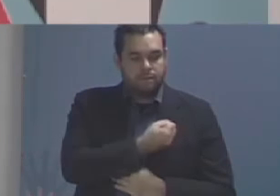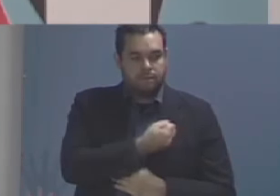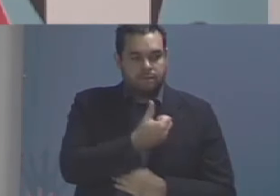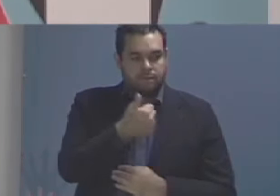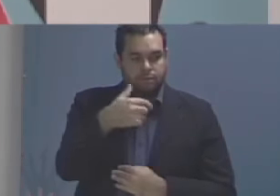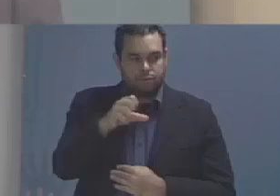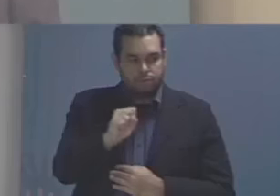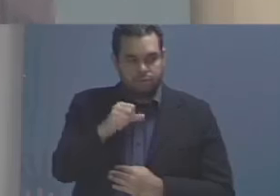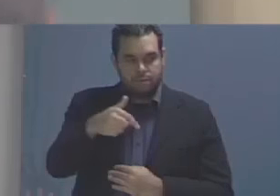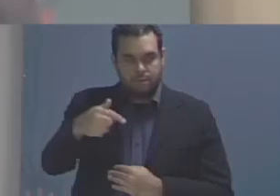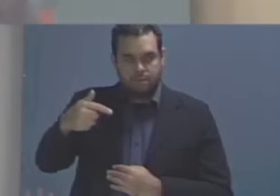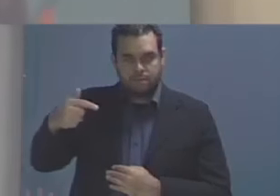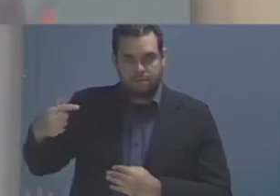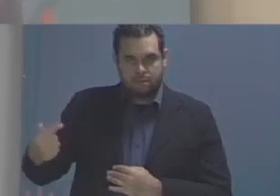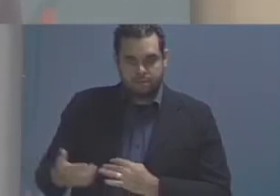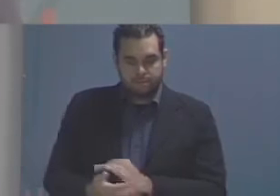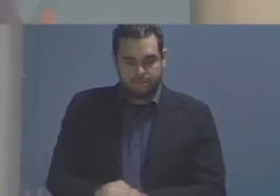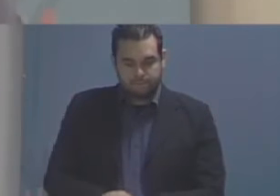18.317, seu